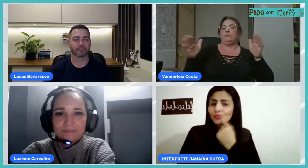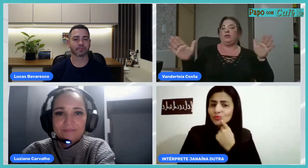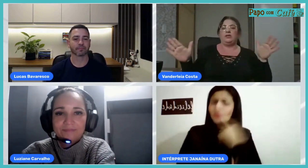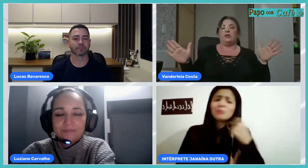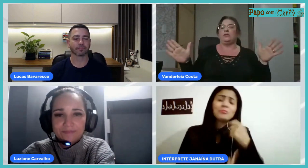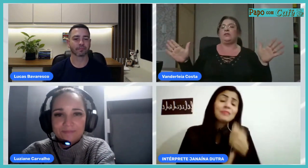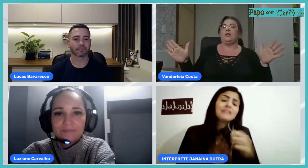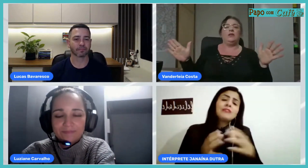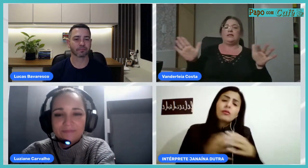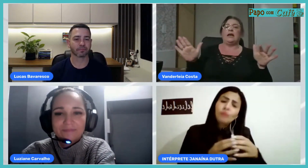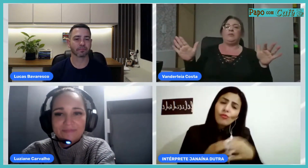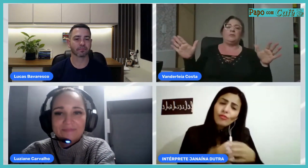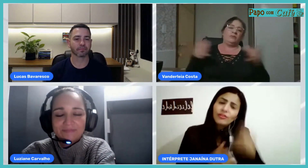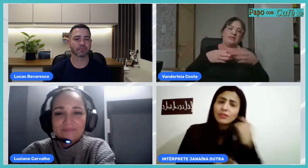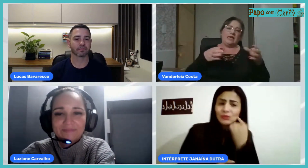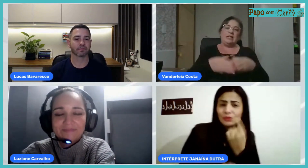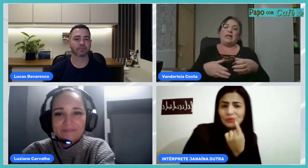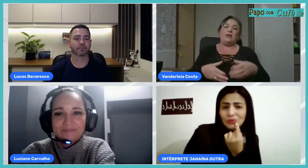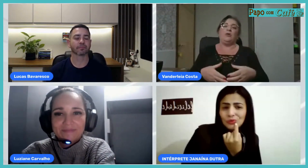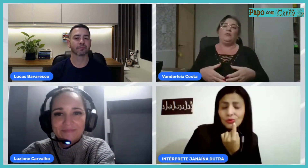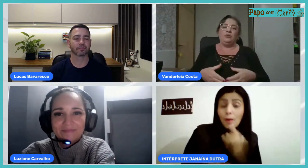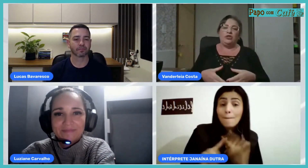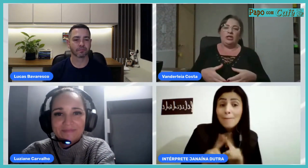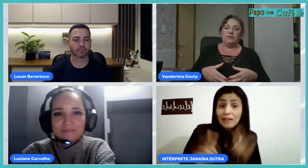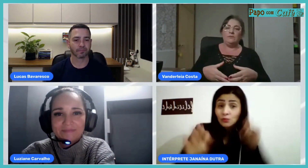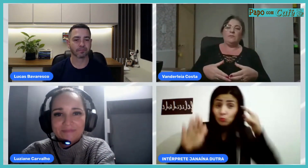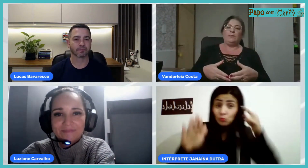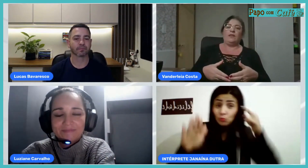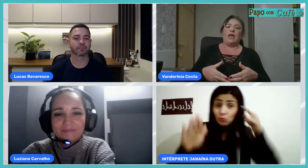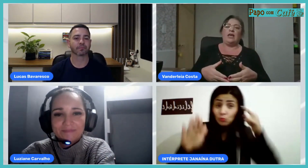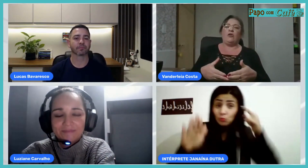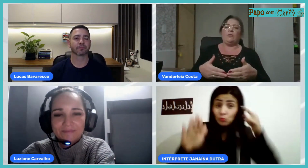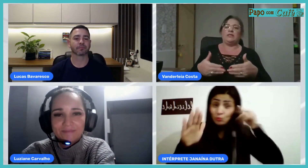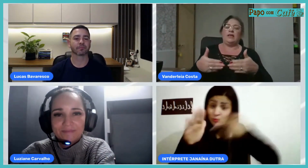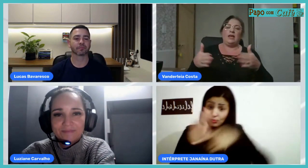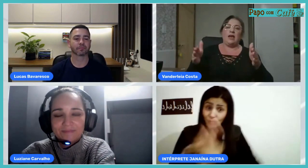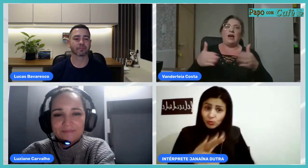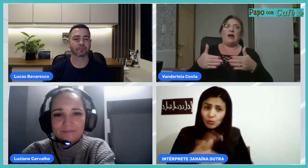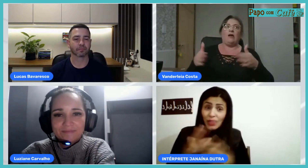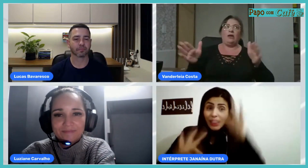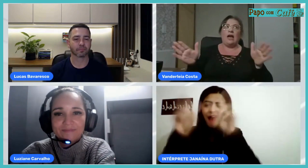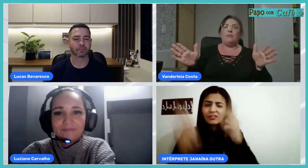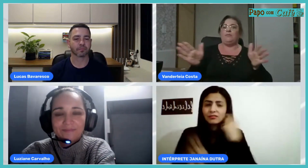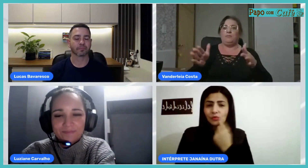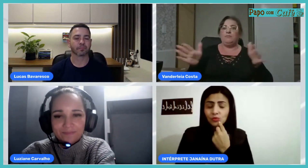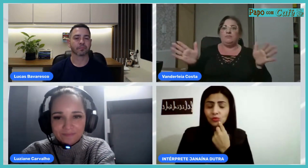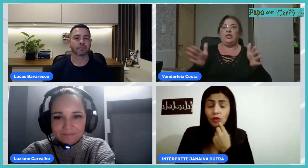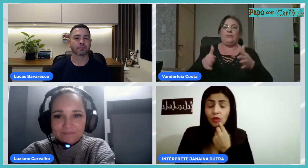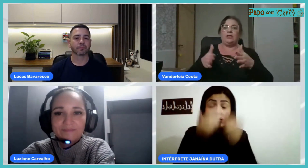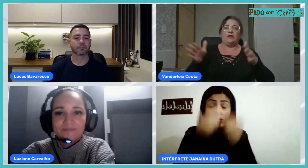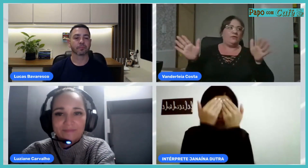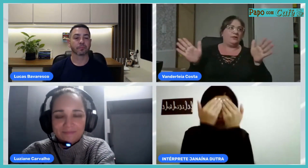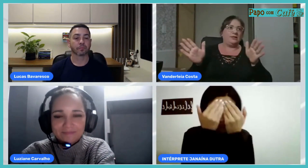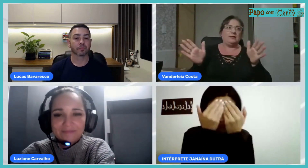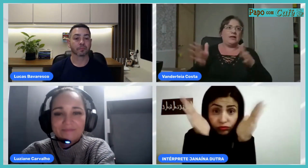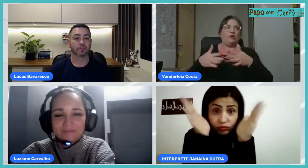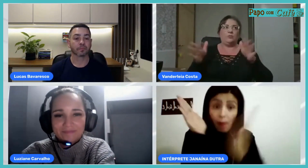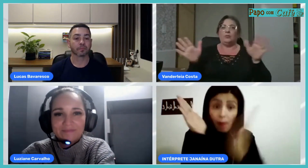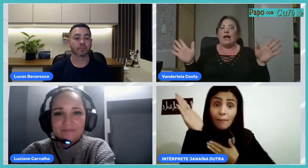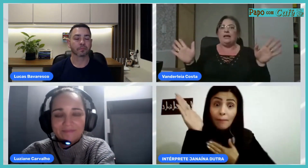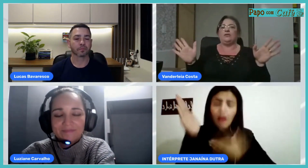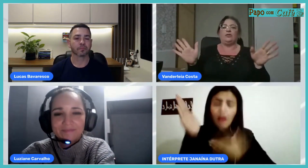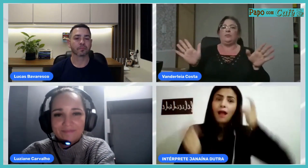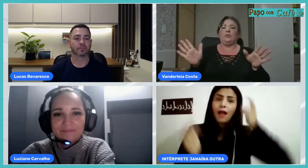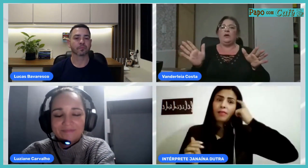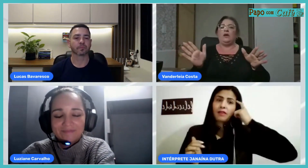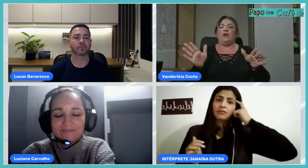abriu horizontes, sabe? Saí daquele meu mundinho, né, e comecei a olhar definitivo, assim, certo,